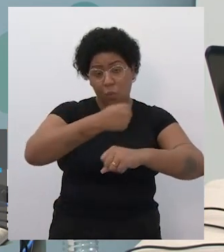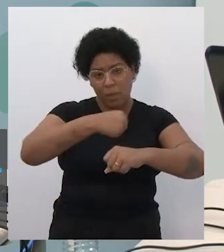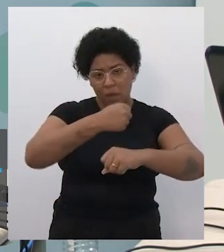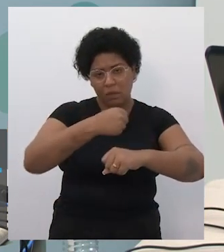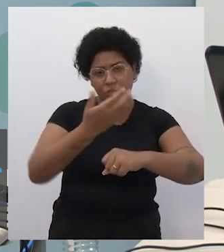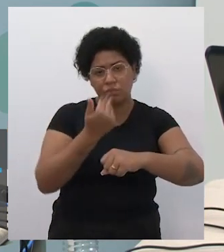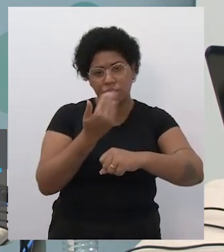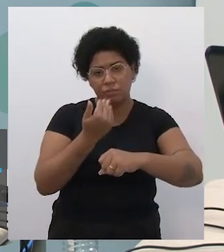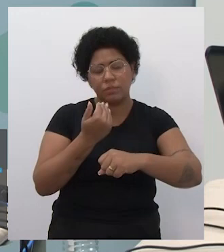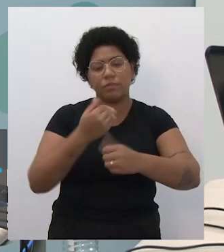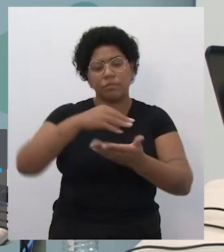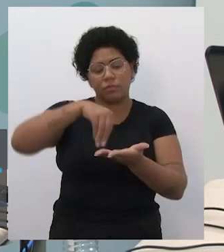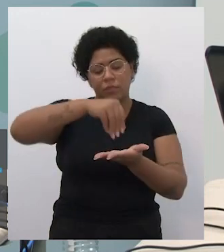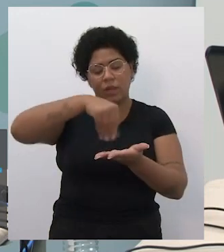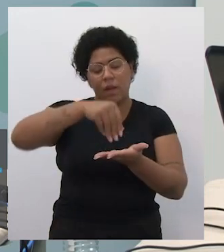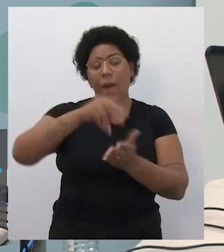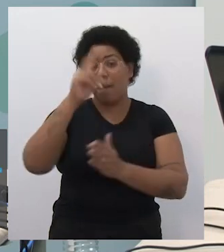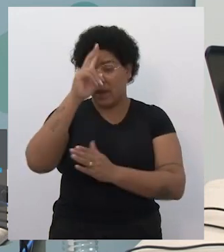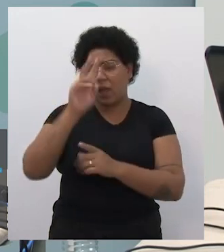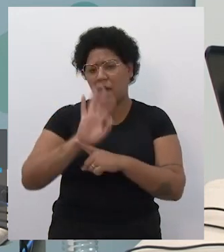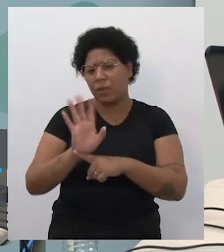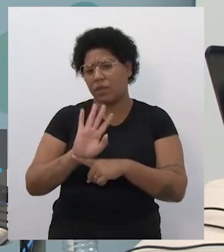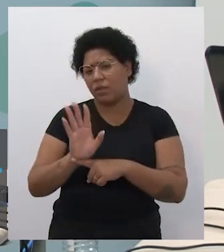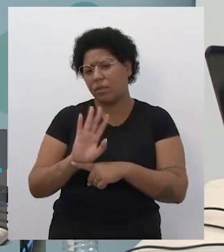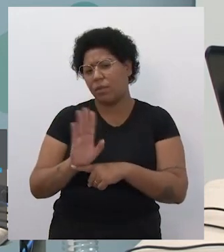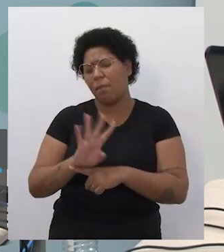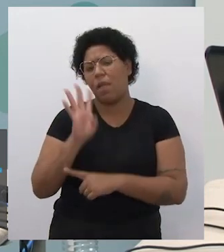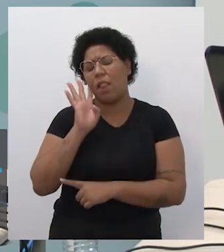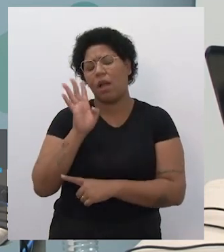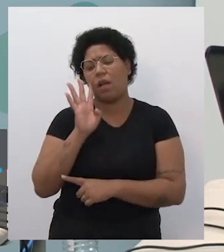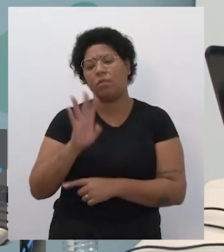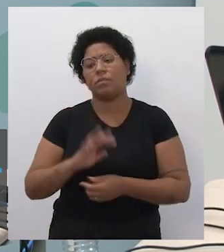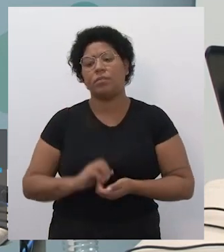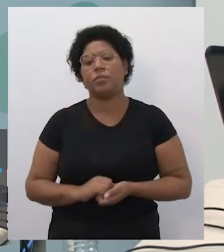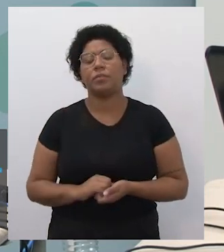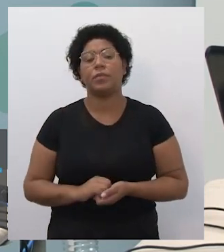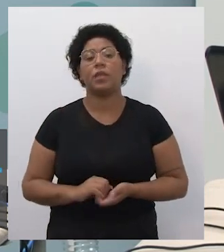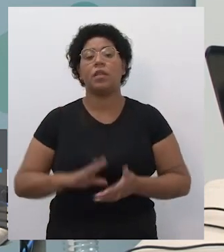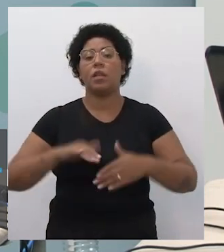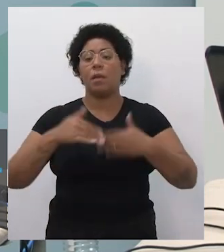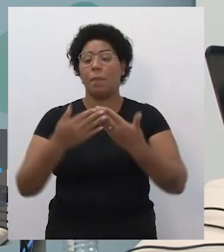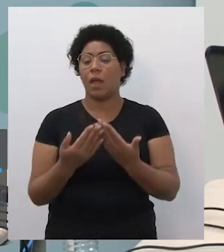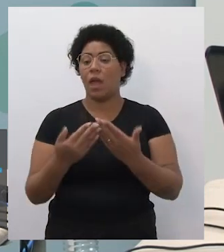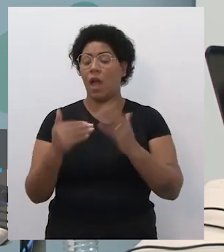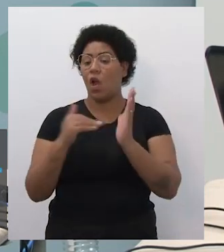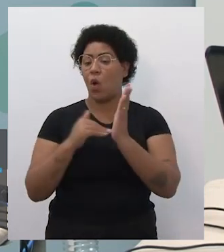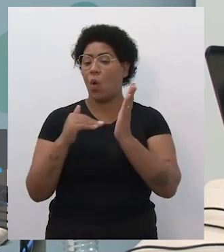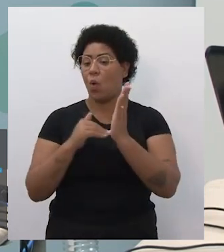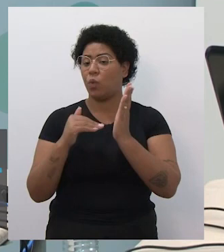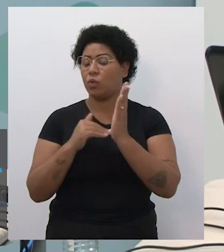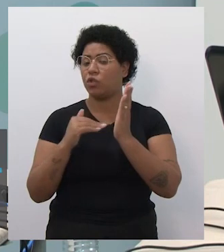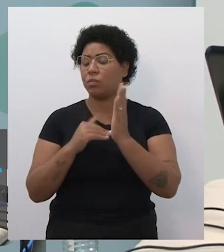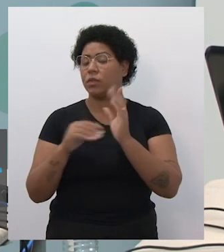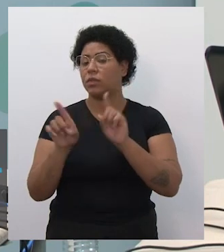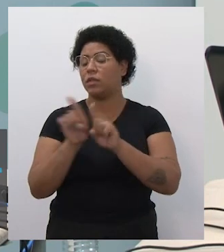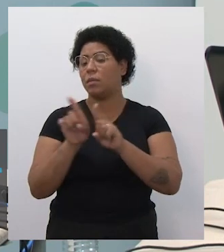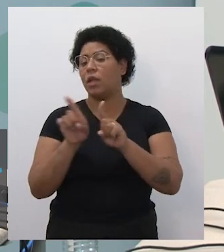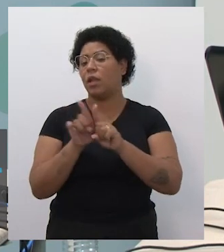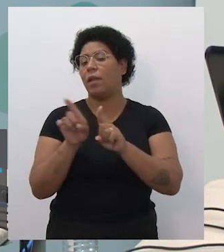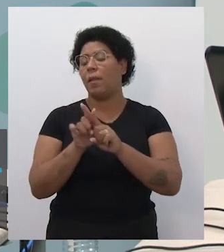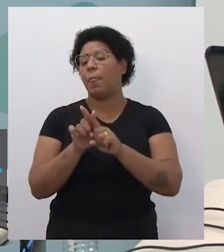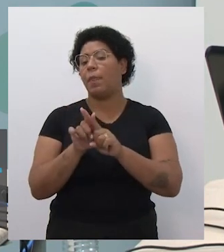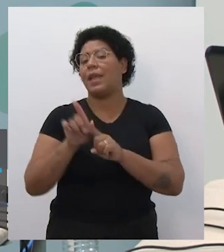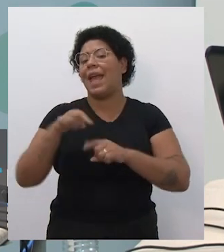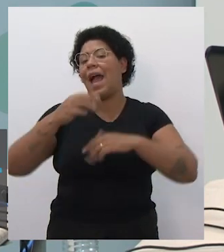interessante. Vale a pena assistir esse filme. Voltando ao slide, nós temos também a última característica do curador educacional, que são